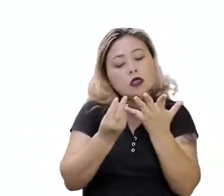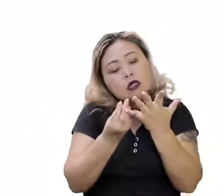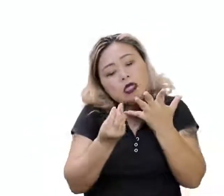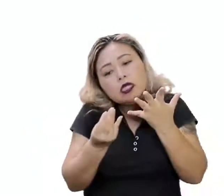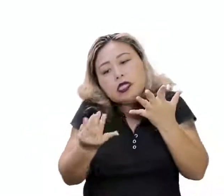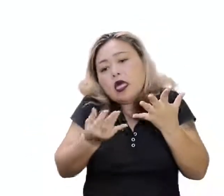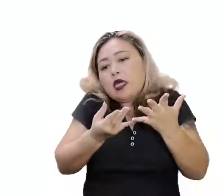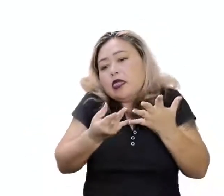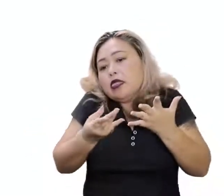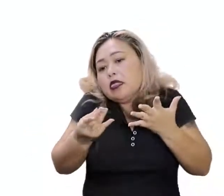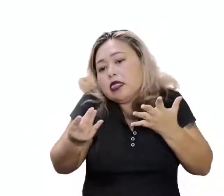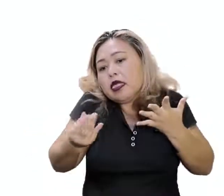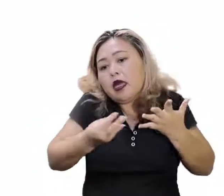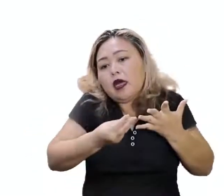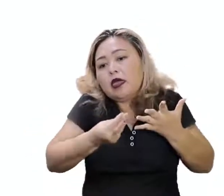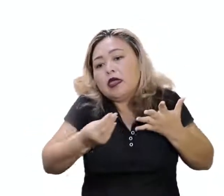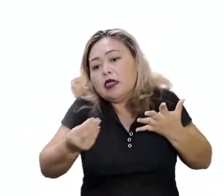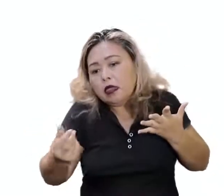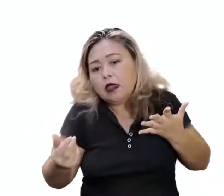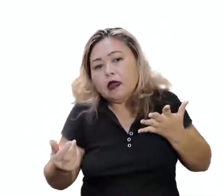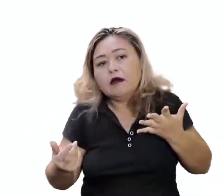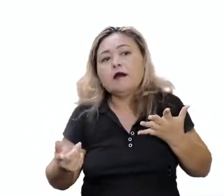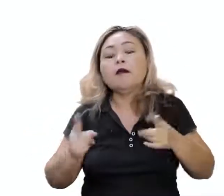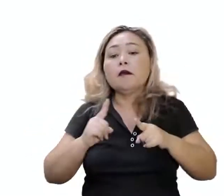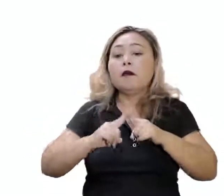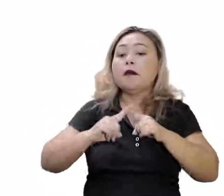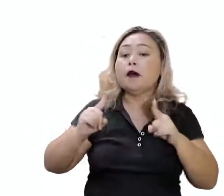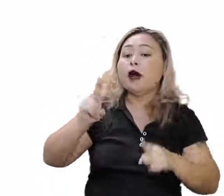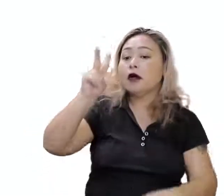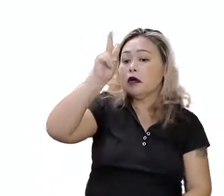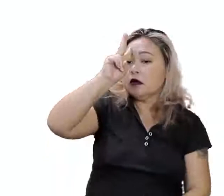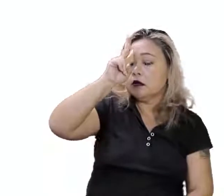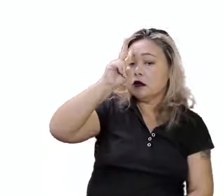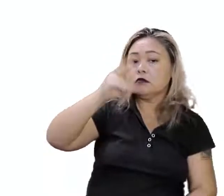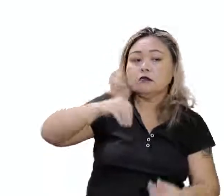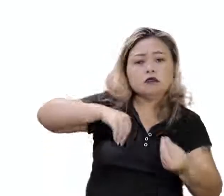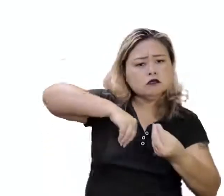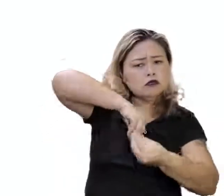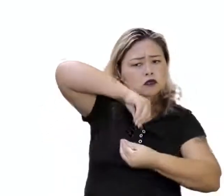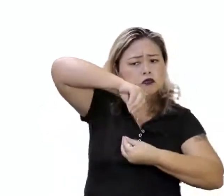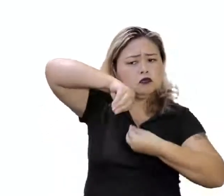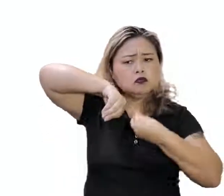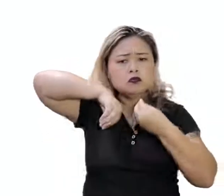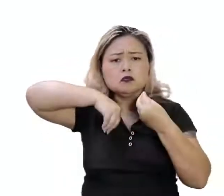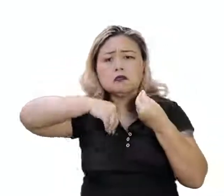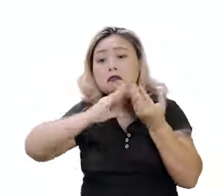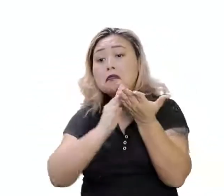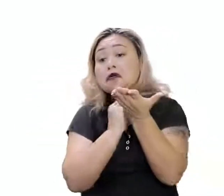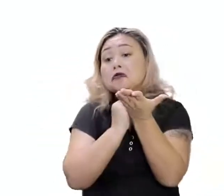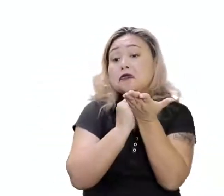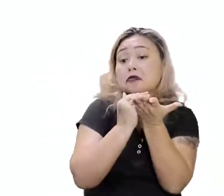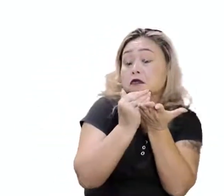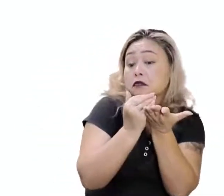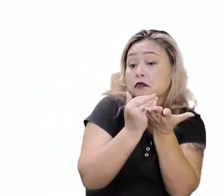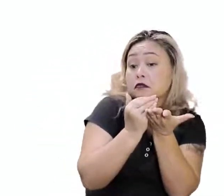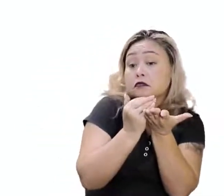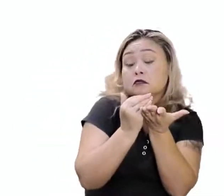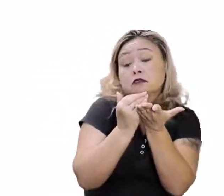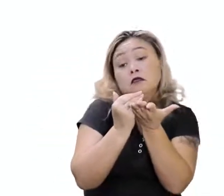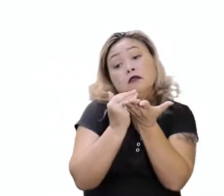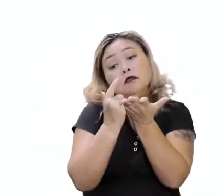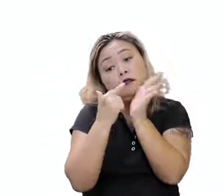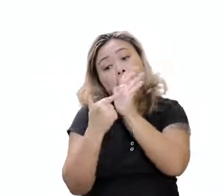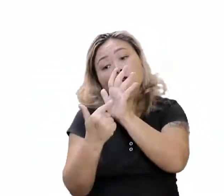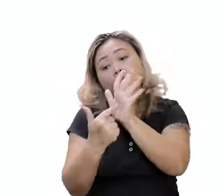decompositores, não tem para onde correr, tá? Mas a gente lembra que pode estar no meio, logo no início, eles podem